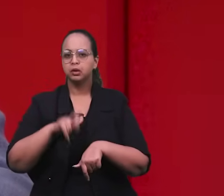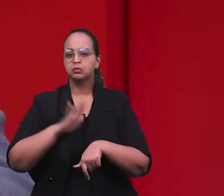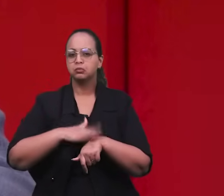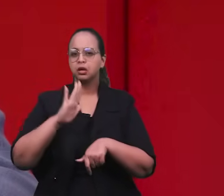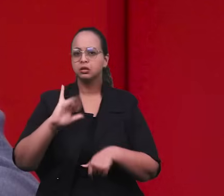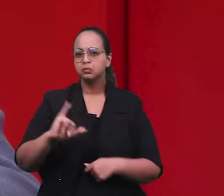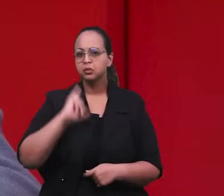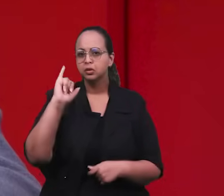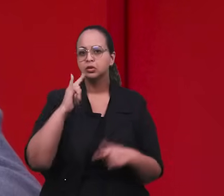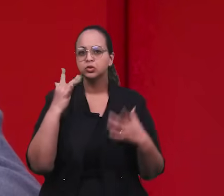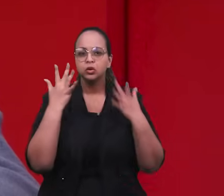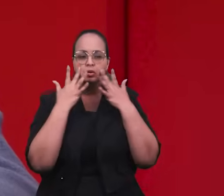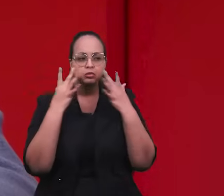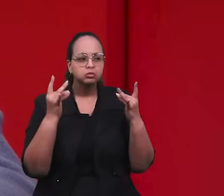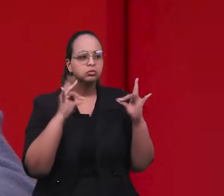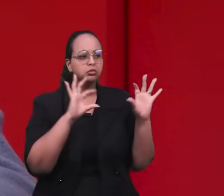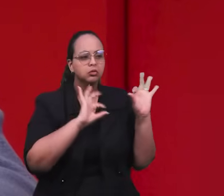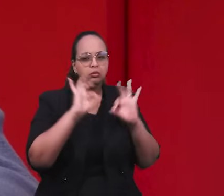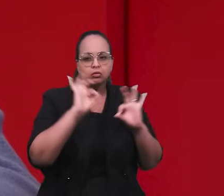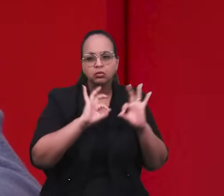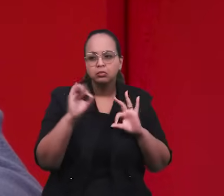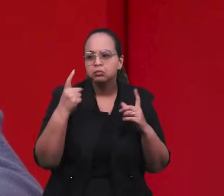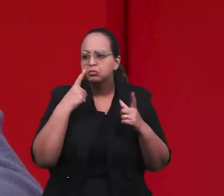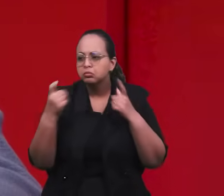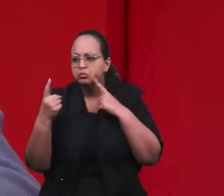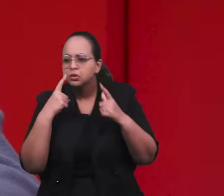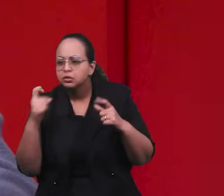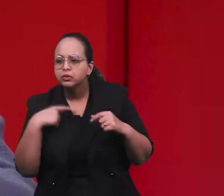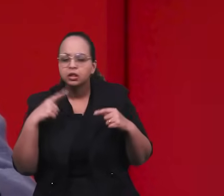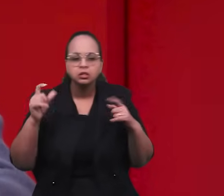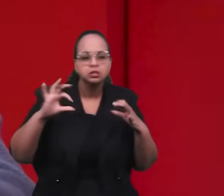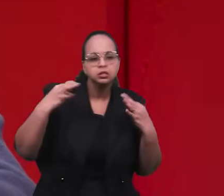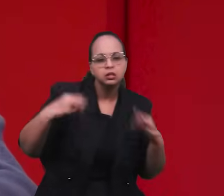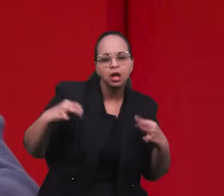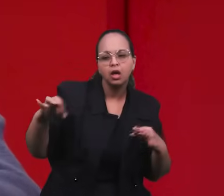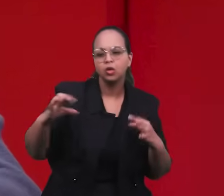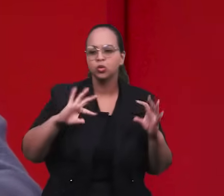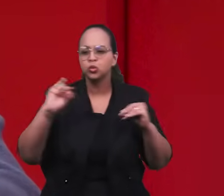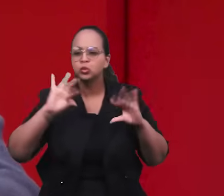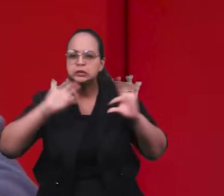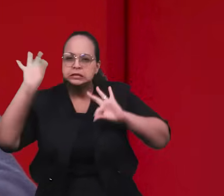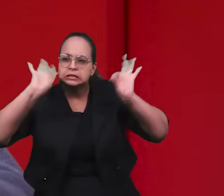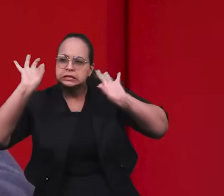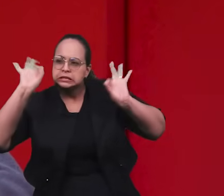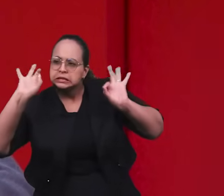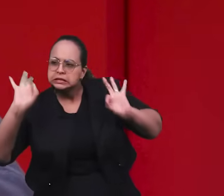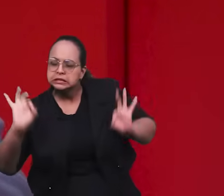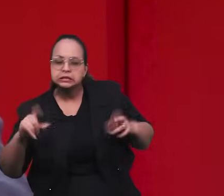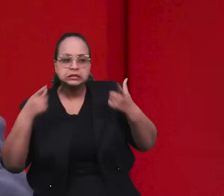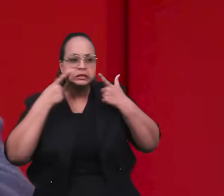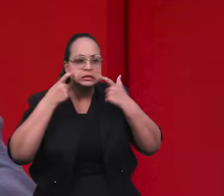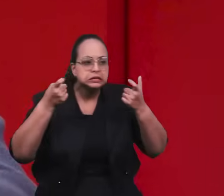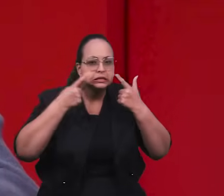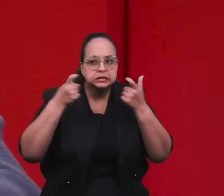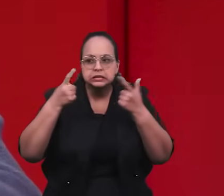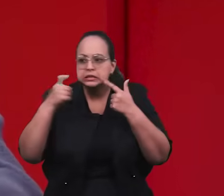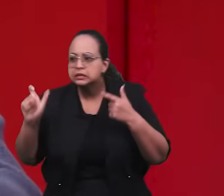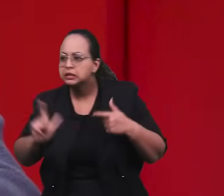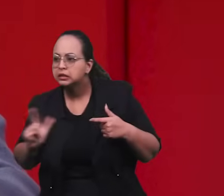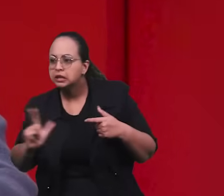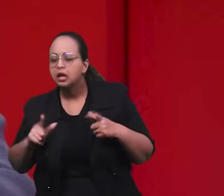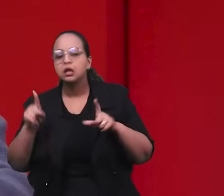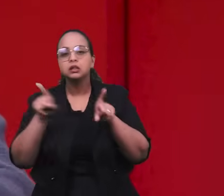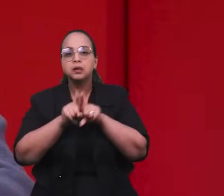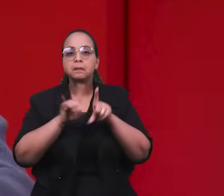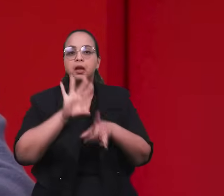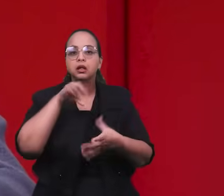importante observarmos e zelarmos, o cuidado, né, o zelo por todos os pontos, né? Ele está atento a tudo. Ele